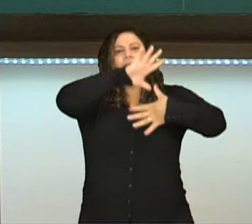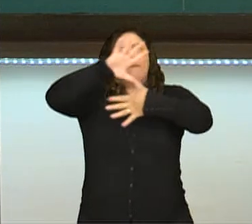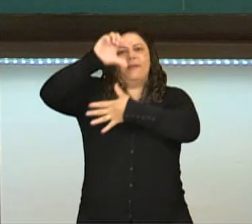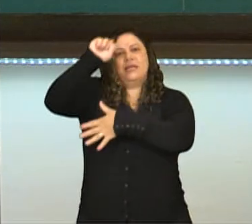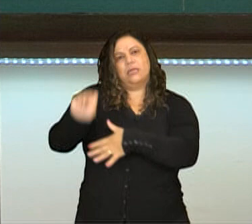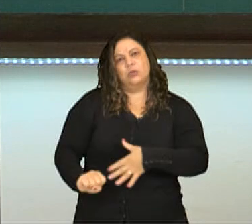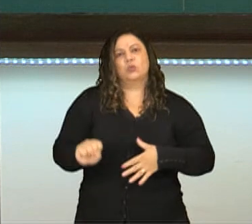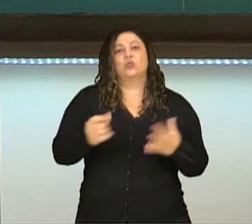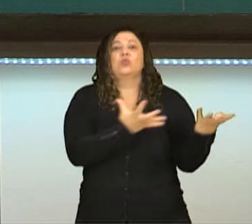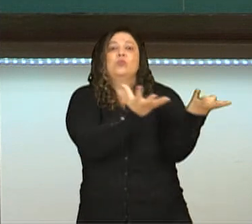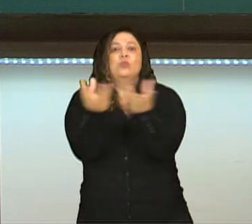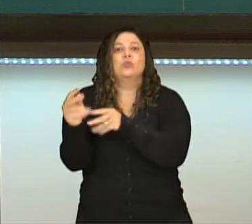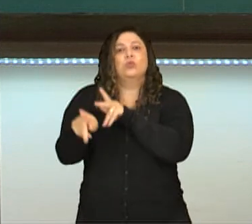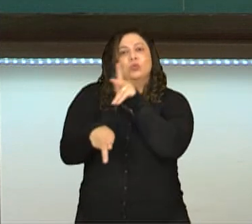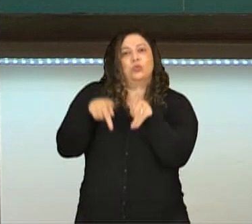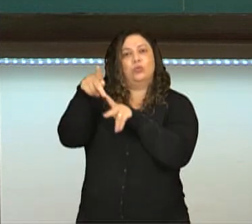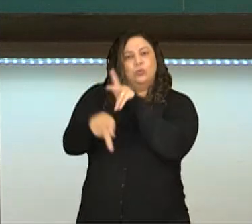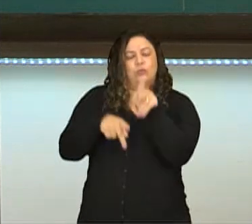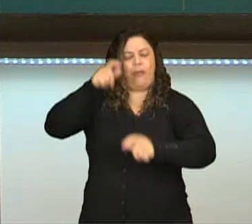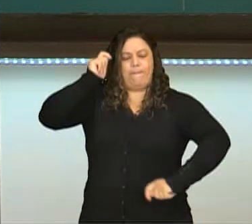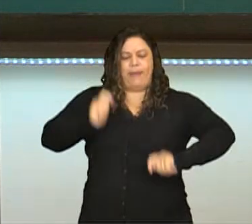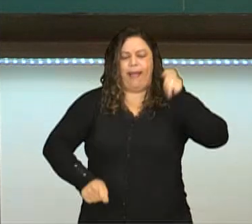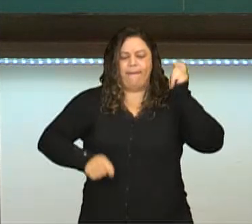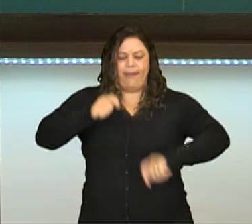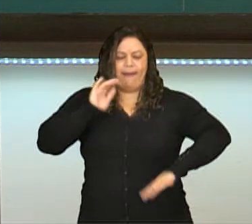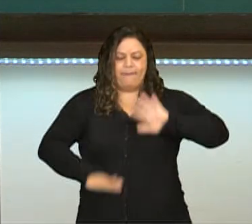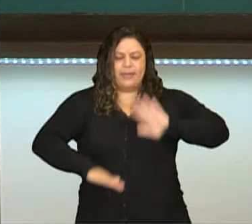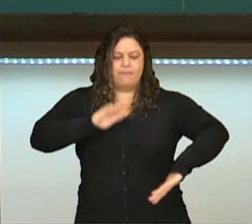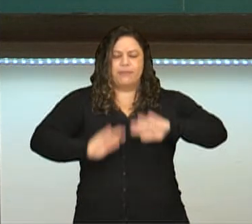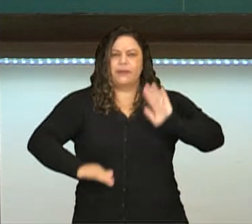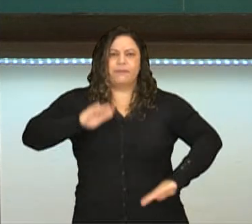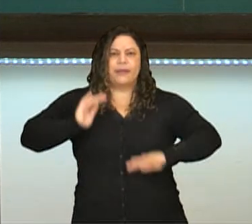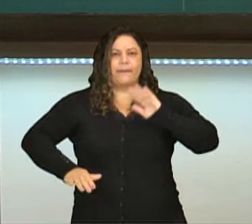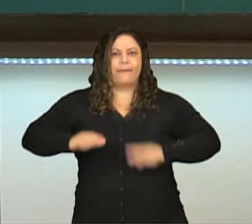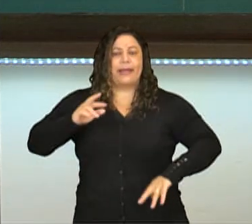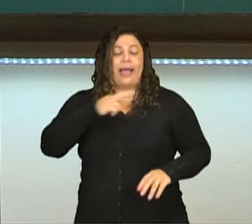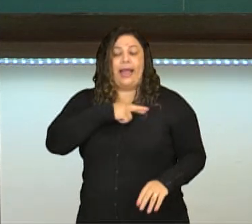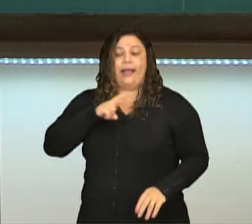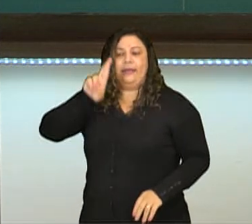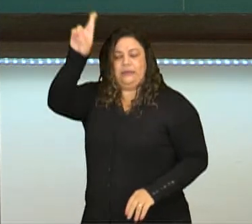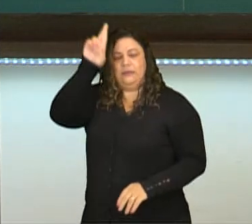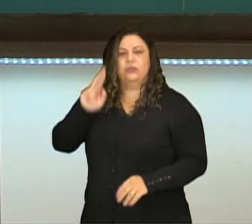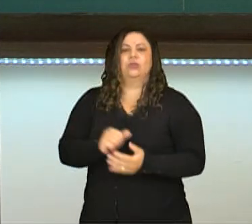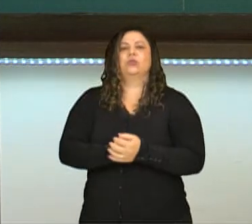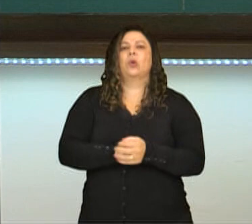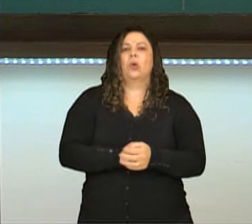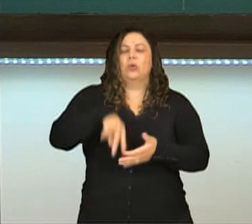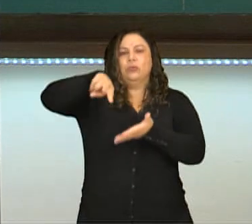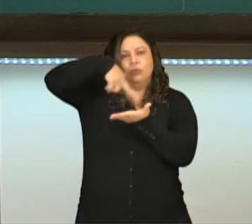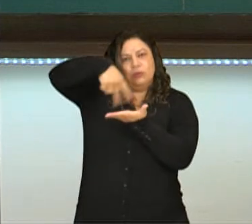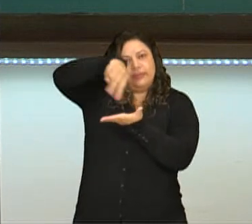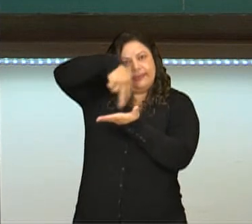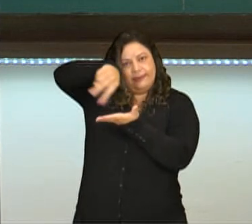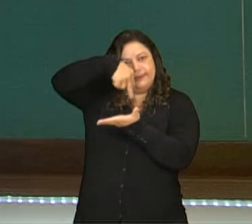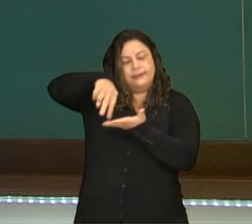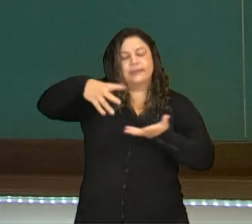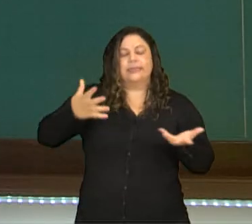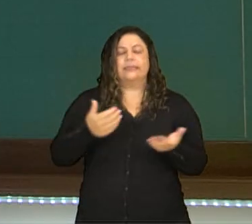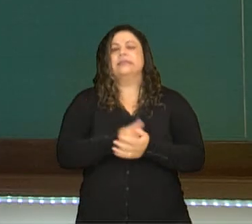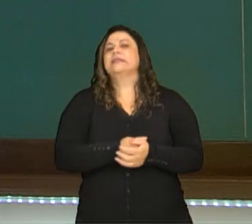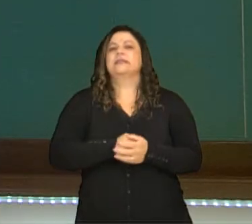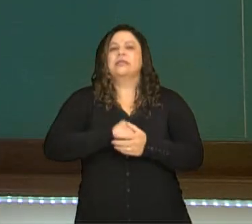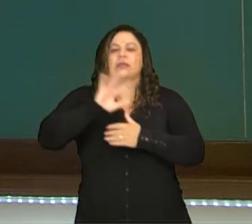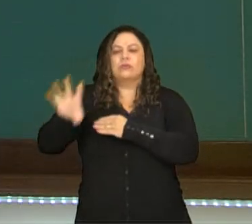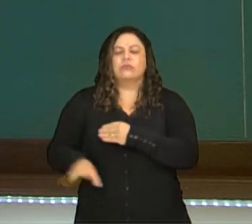desses povos incorporavam a questão dos tambores, às vezes em aspectos religiosos, aspectos da dança, e eles são incorporados